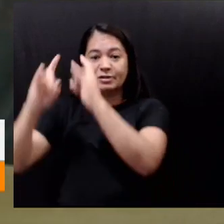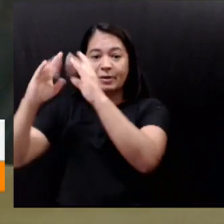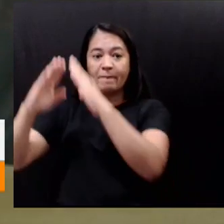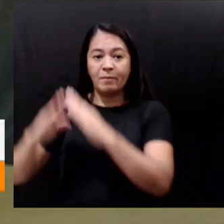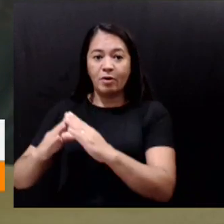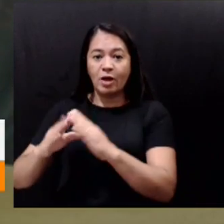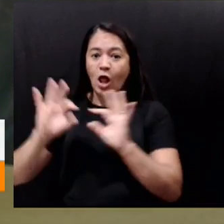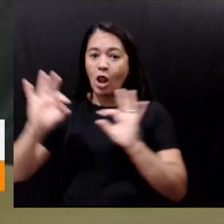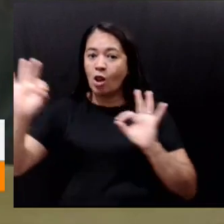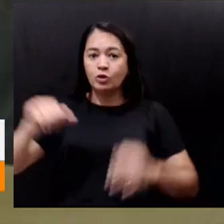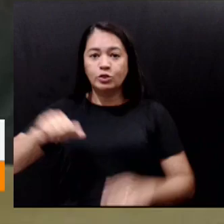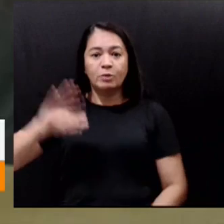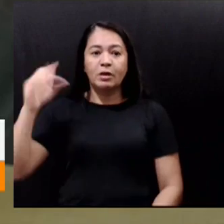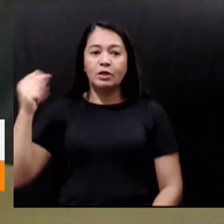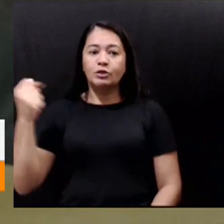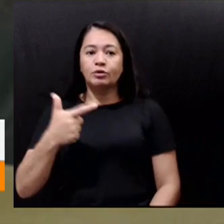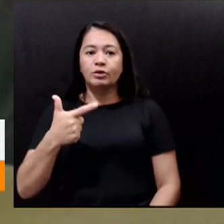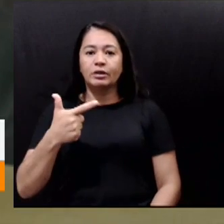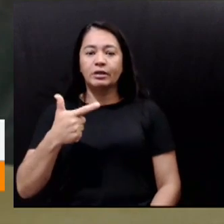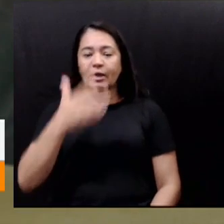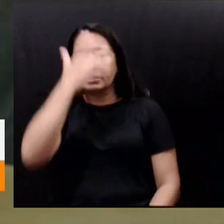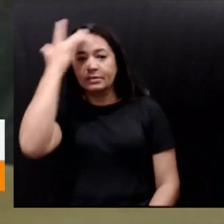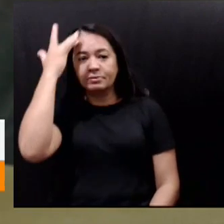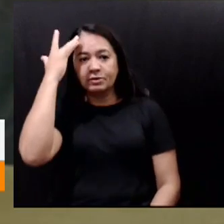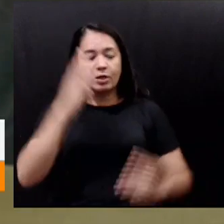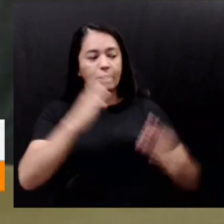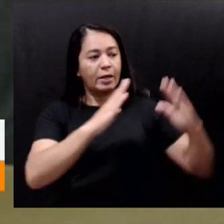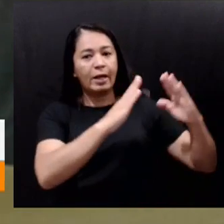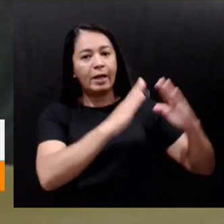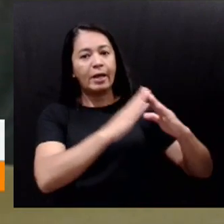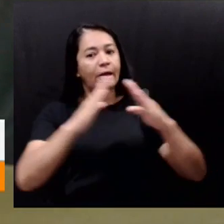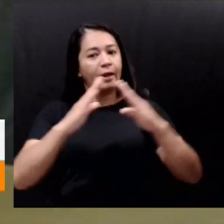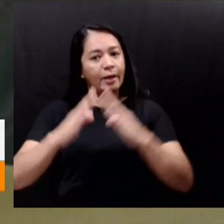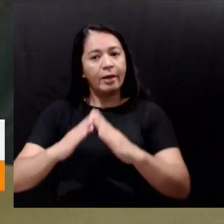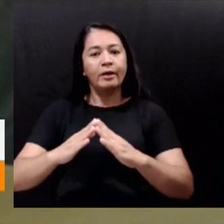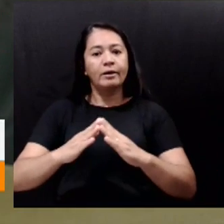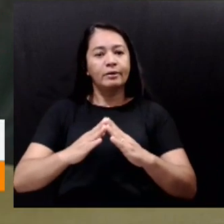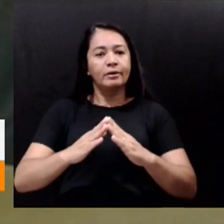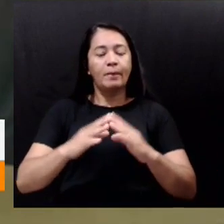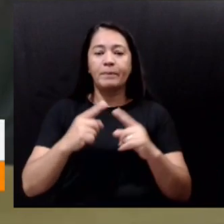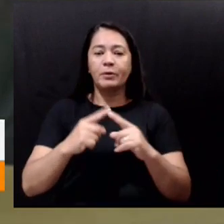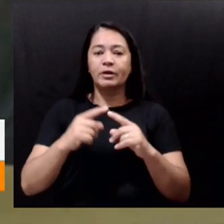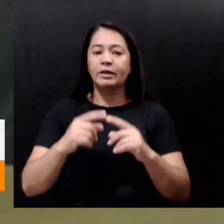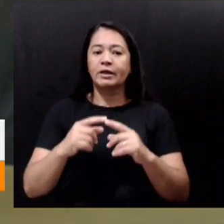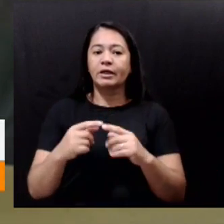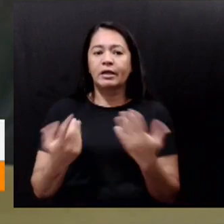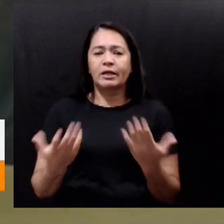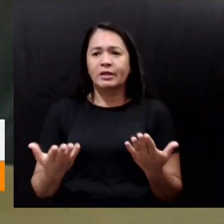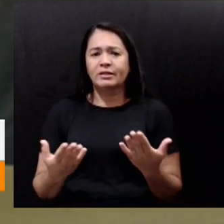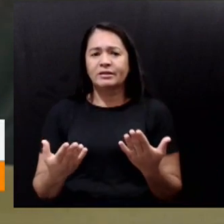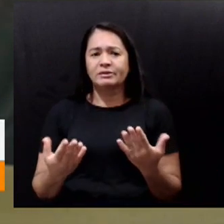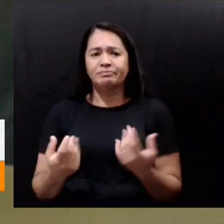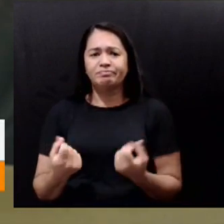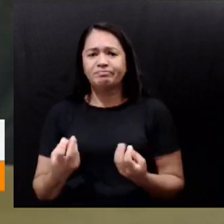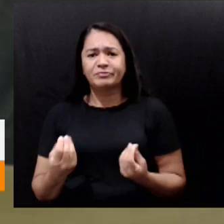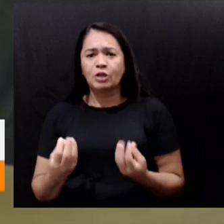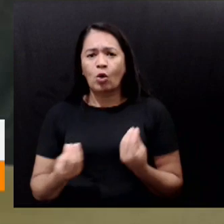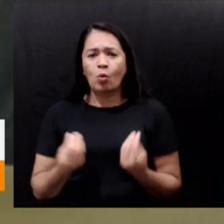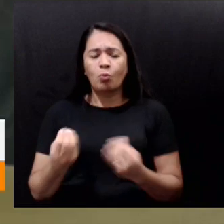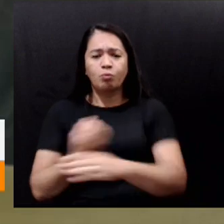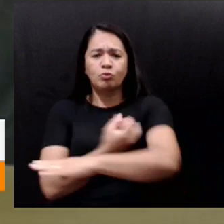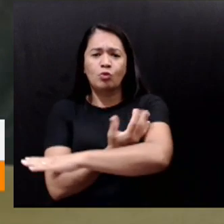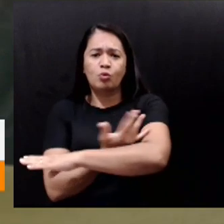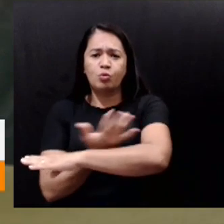do que quem mora em casa, né? Distantes que eu digo da vizinhança. Essa questão da urbanização,